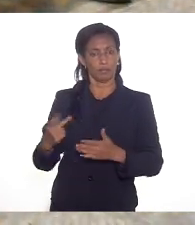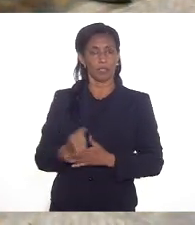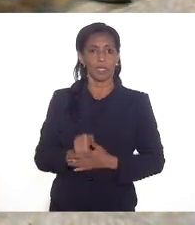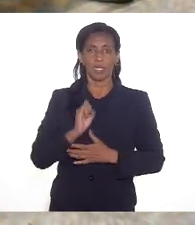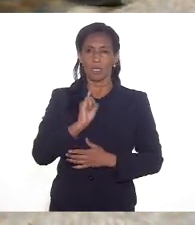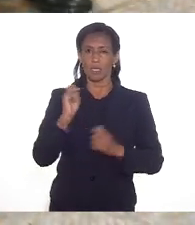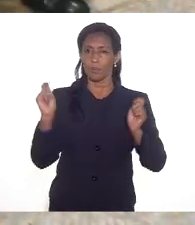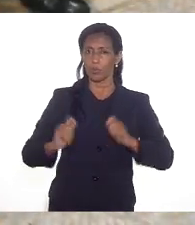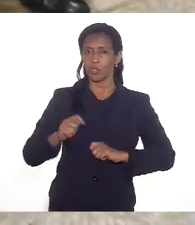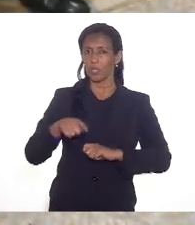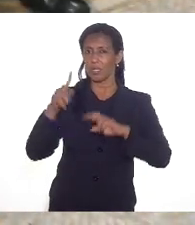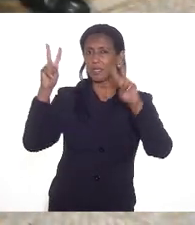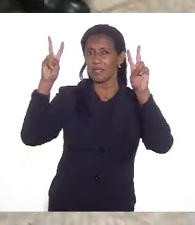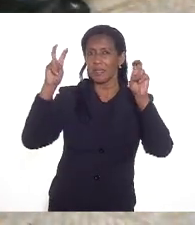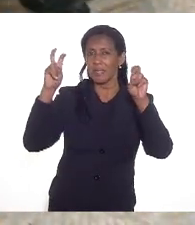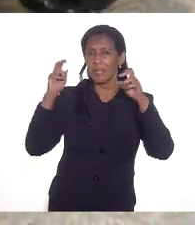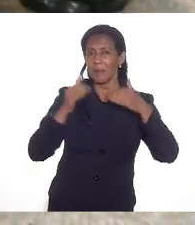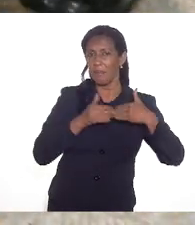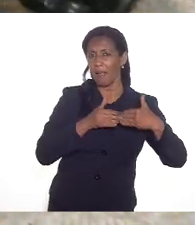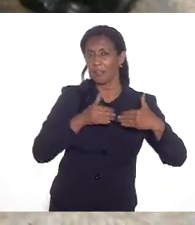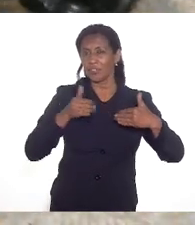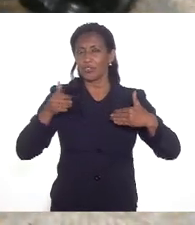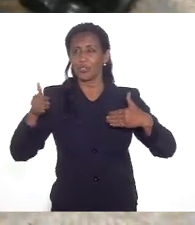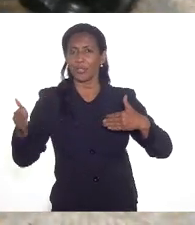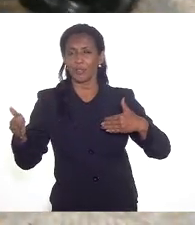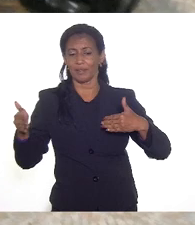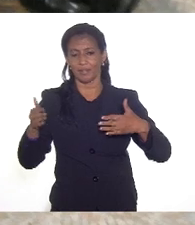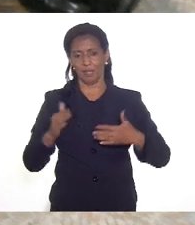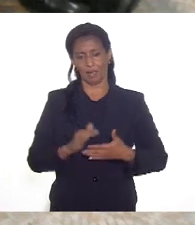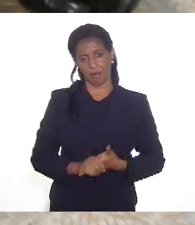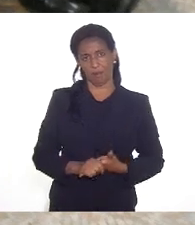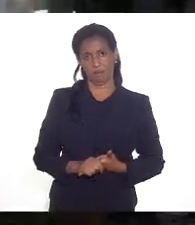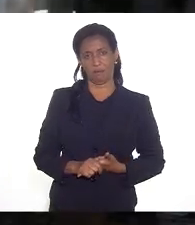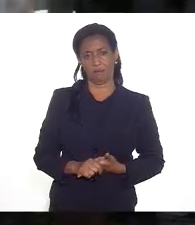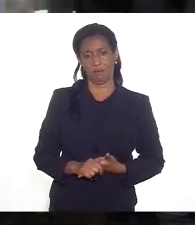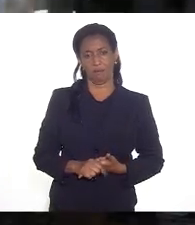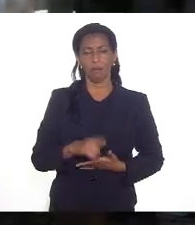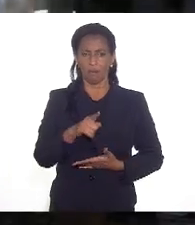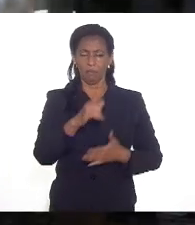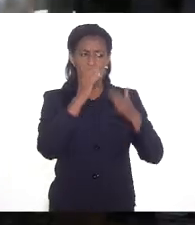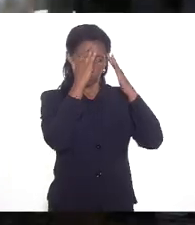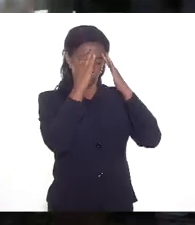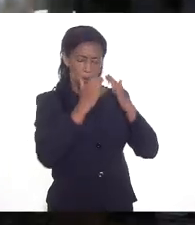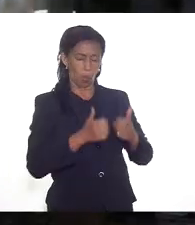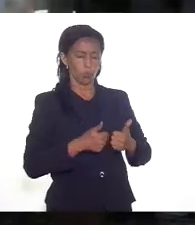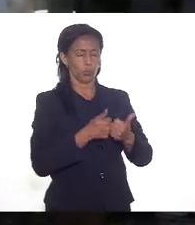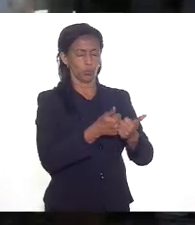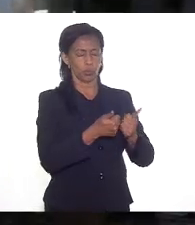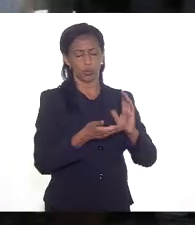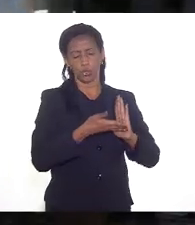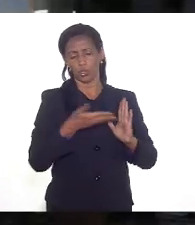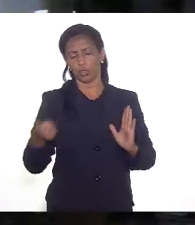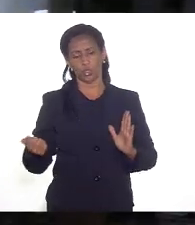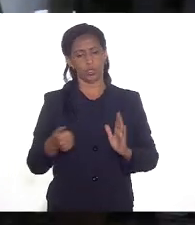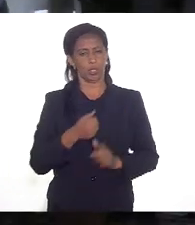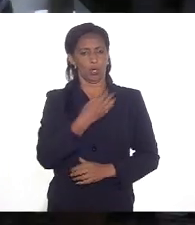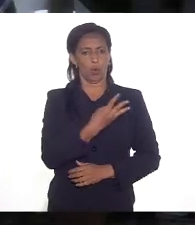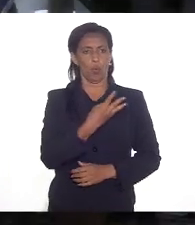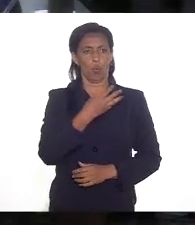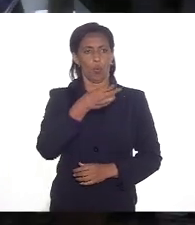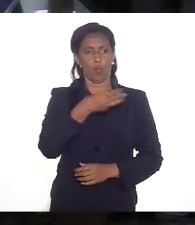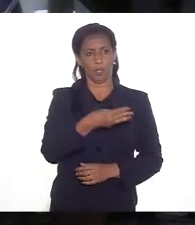neste tema a dia um pouco mais a discussão residência gata de voz de Gal e se retira de pauta